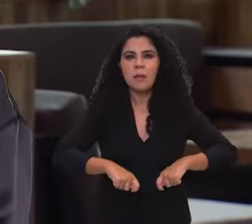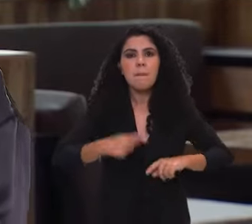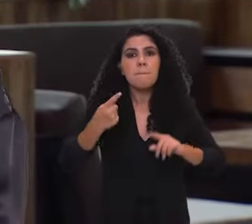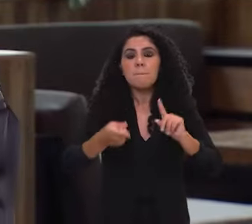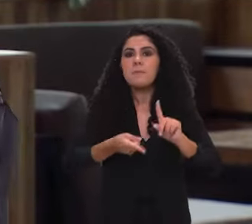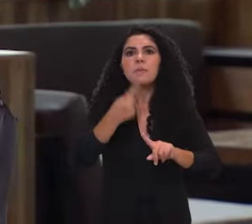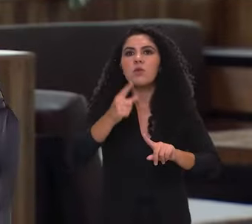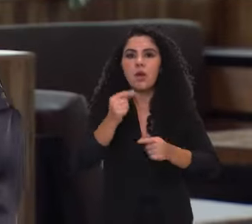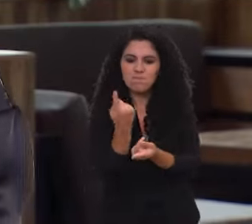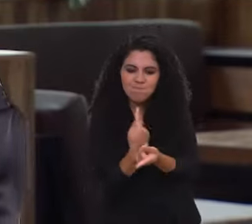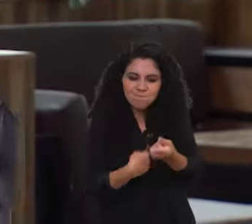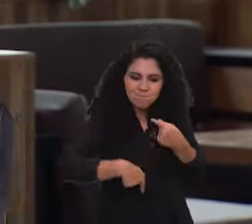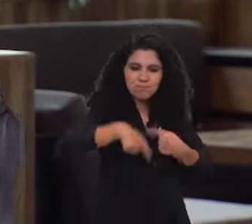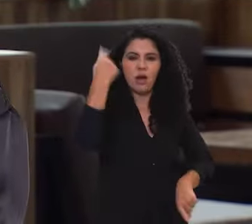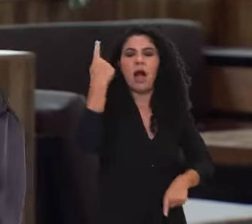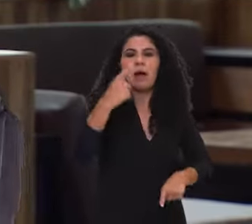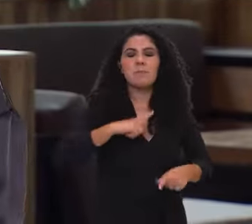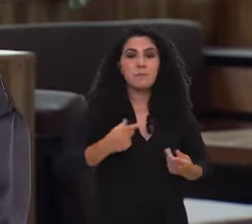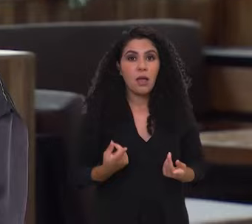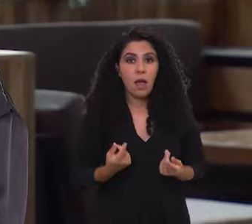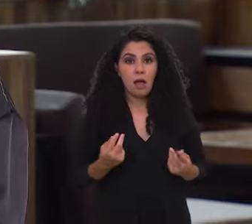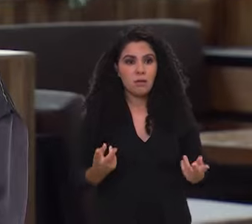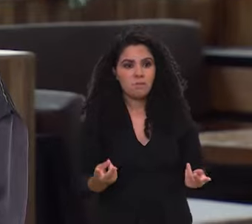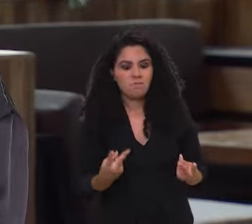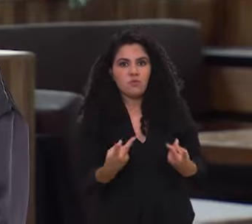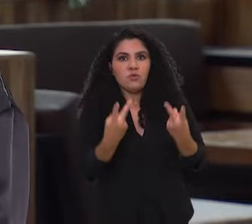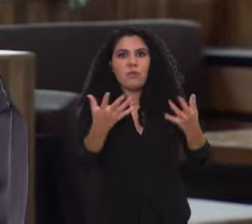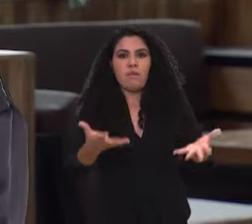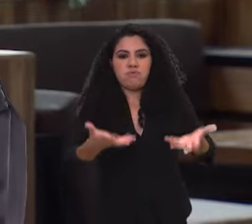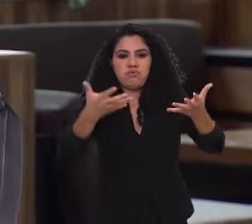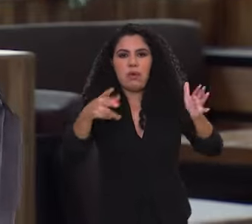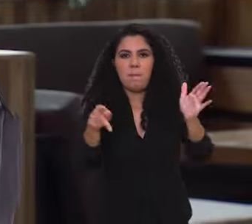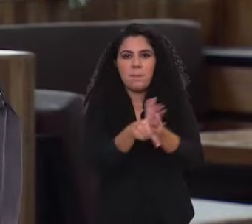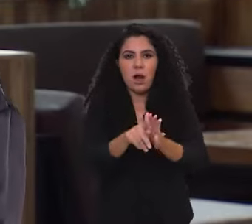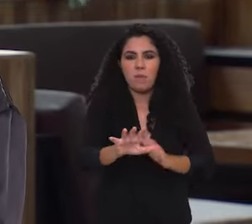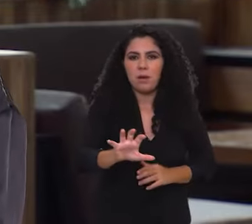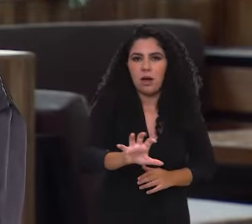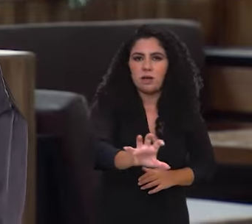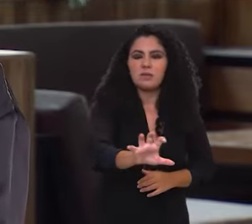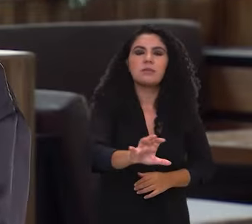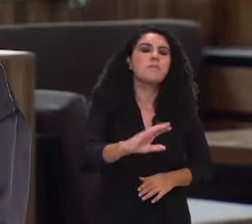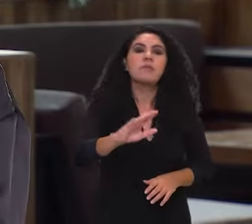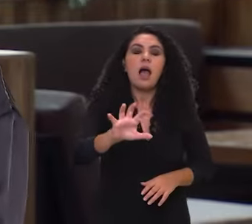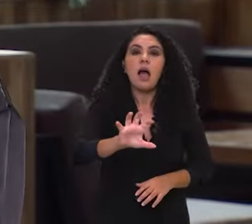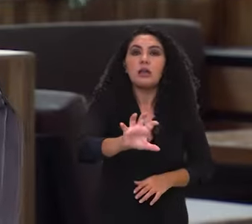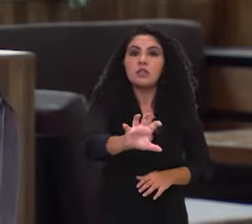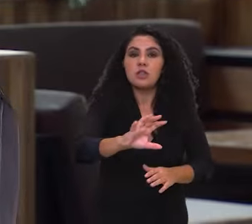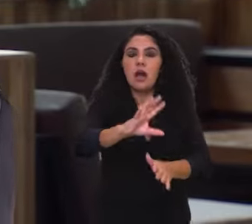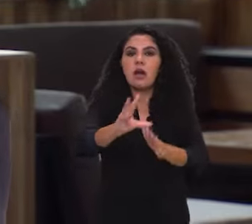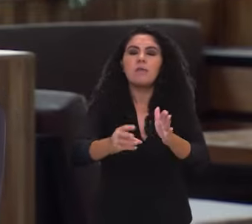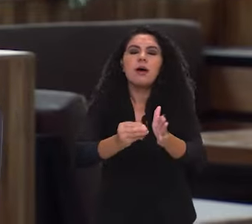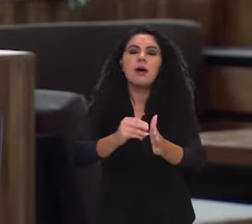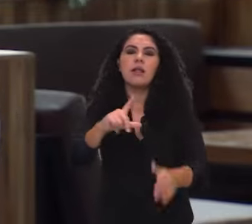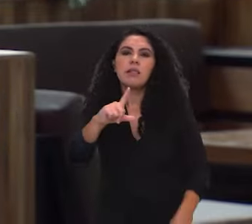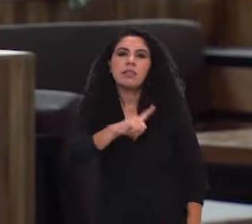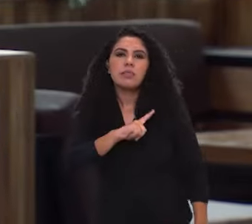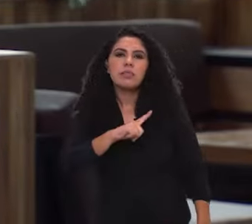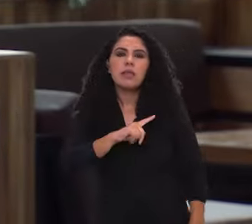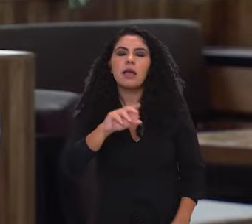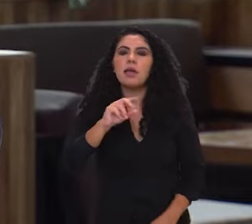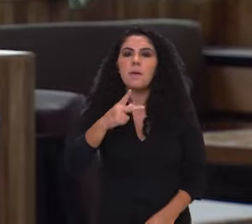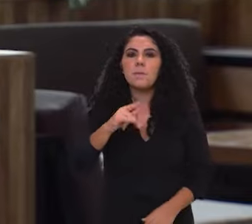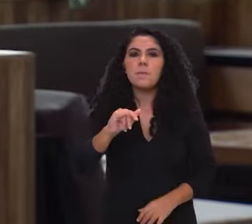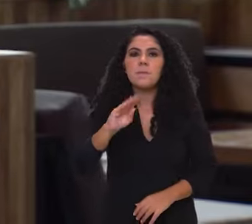de alavancar, né, a riqueza gerada no território. Né? Hoje, a região amazônica ela tem um PIB,